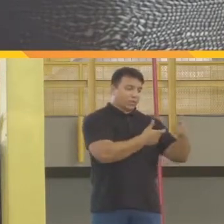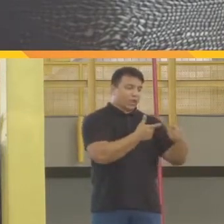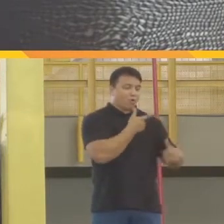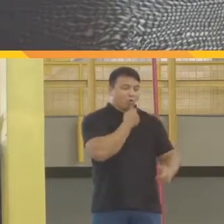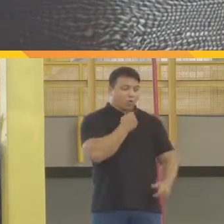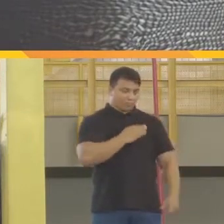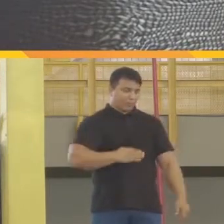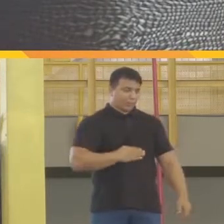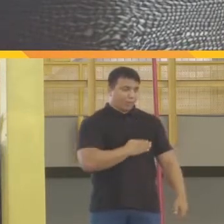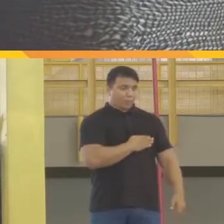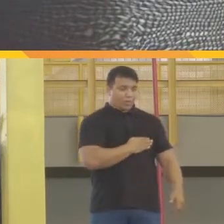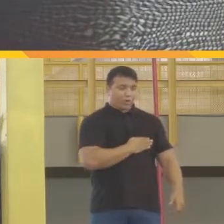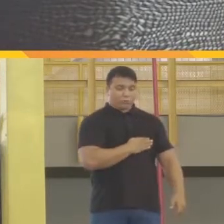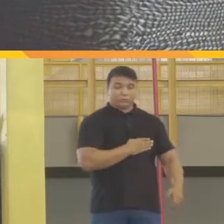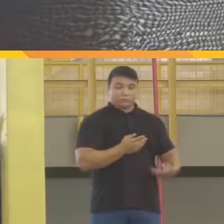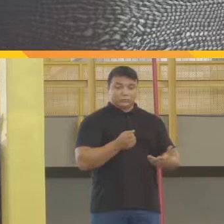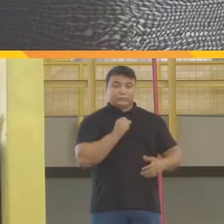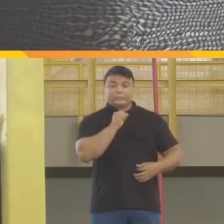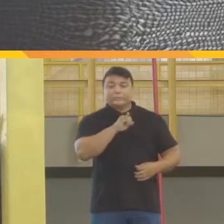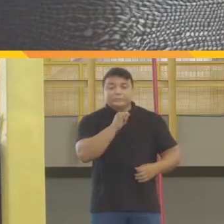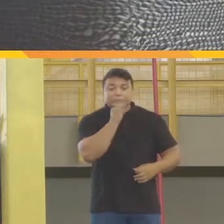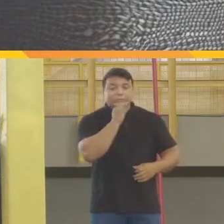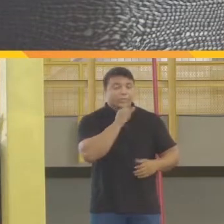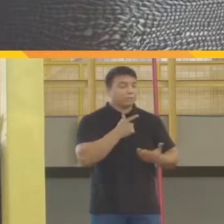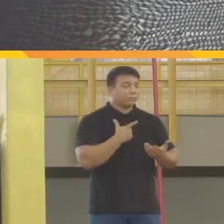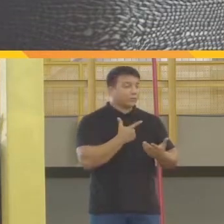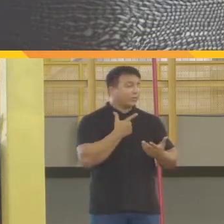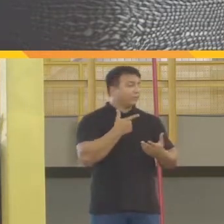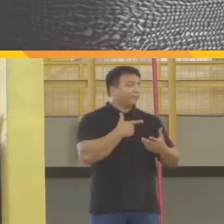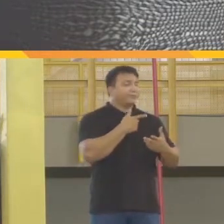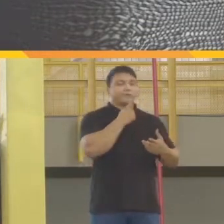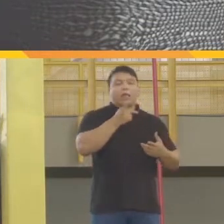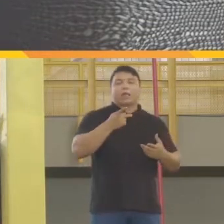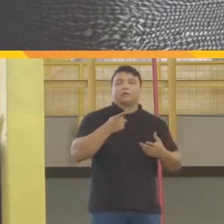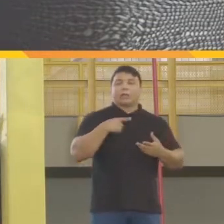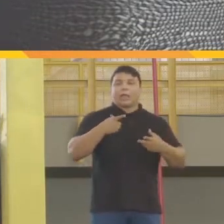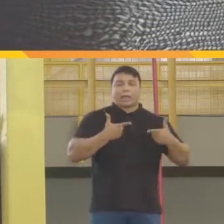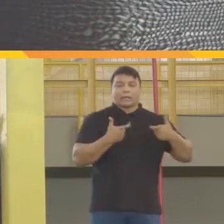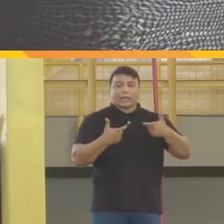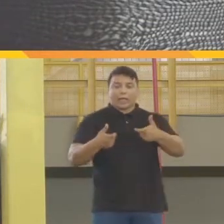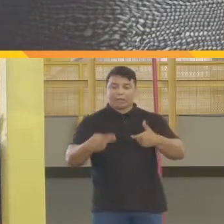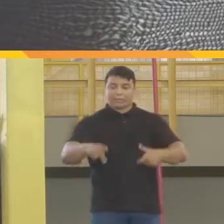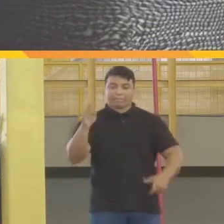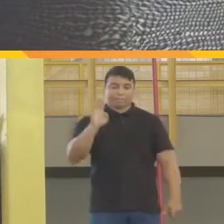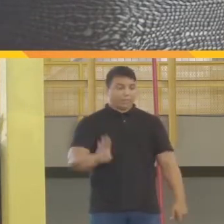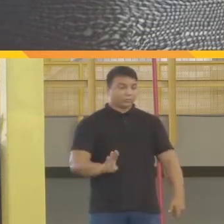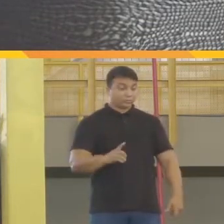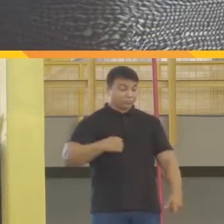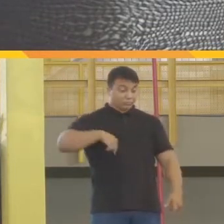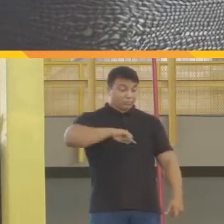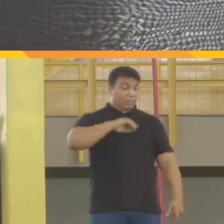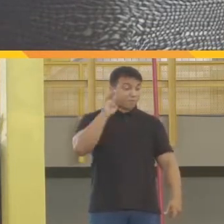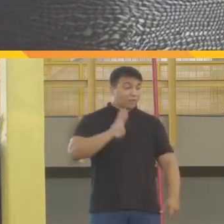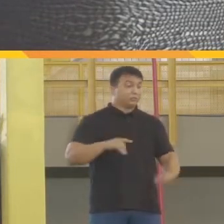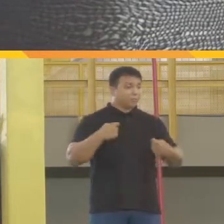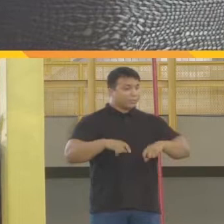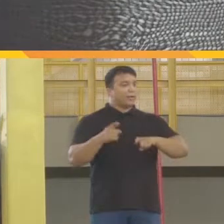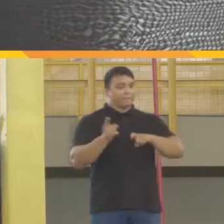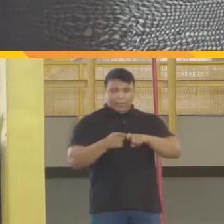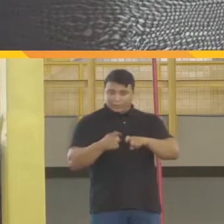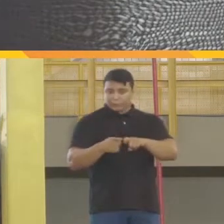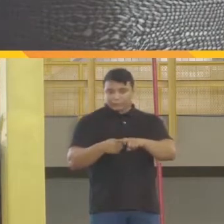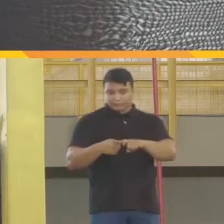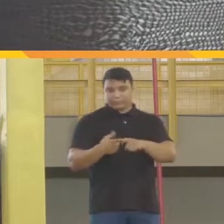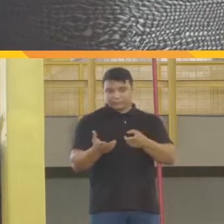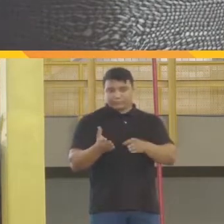Bonaparte. Se Napoleão decretasse guerra ao Brasil, nós precisávamos, evidentemente, de médicos que